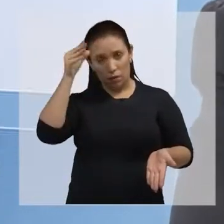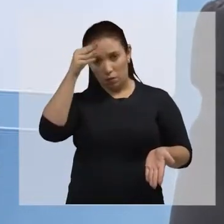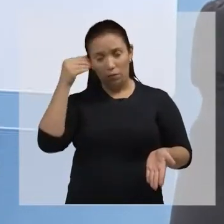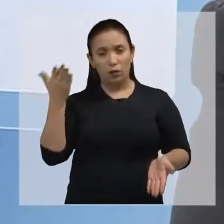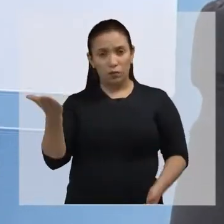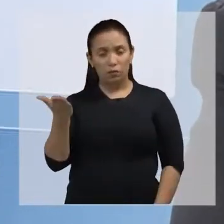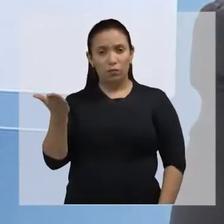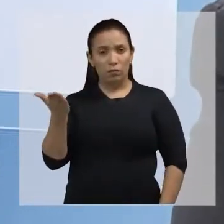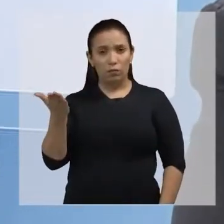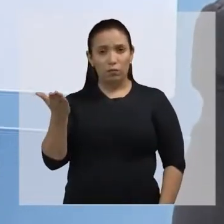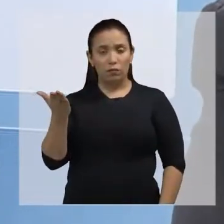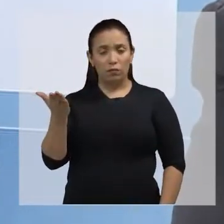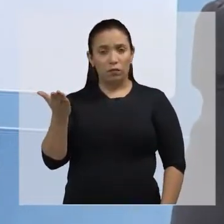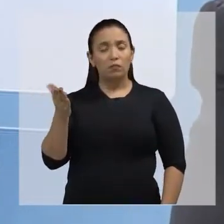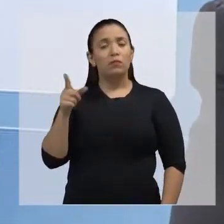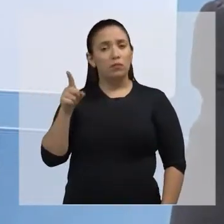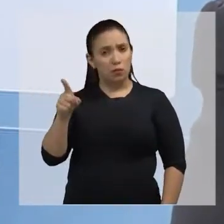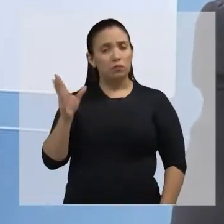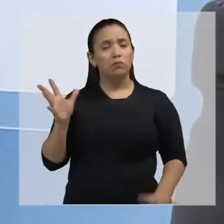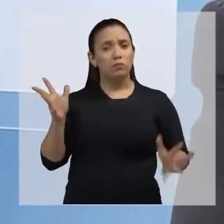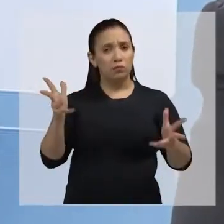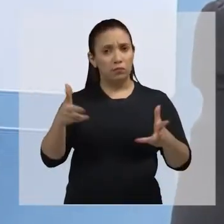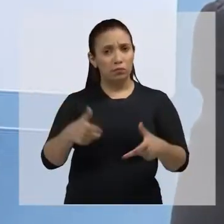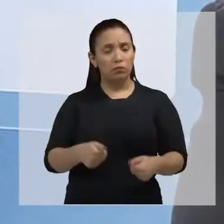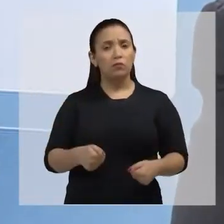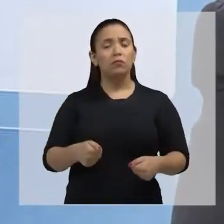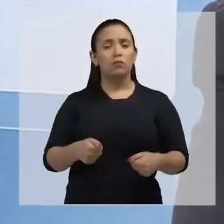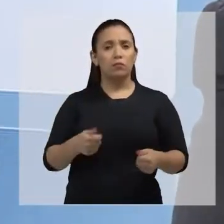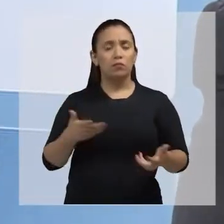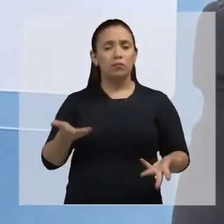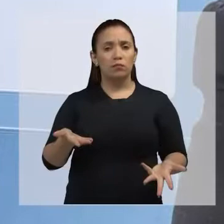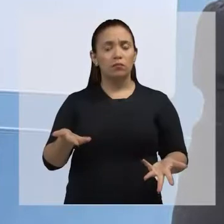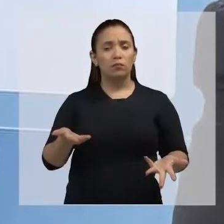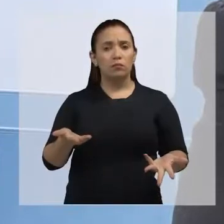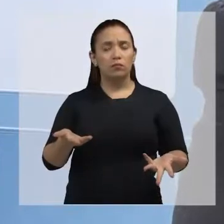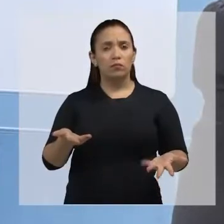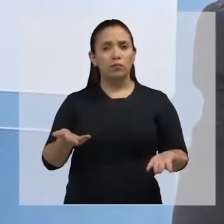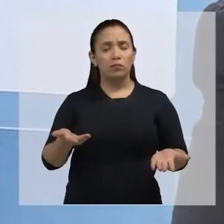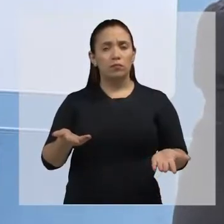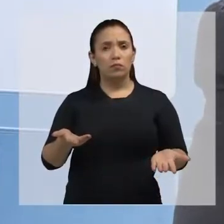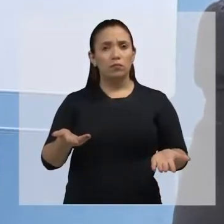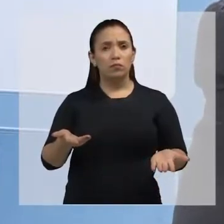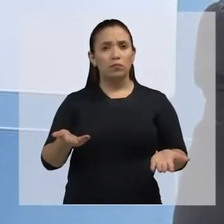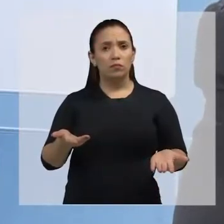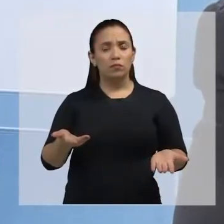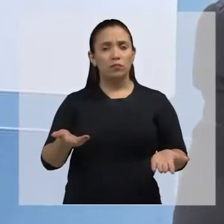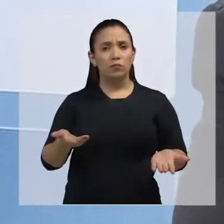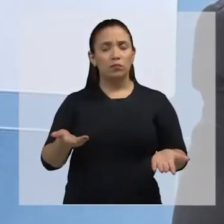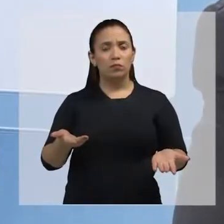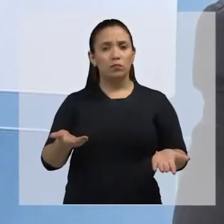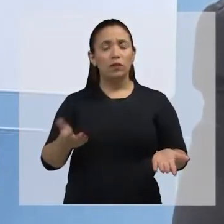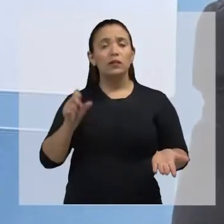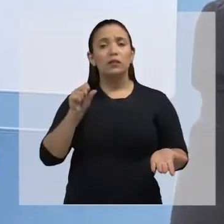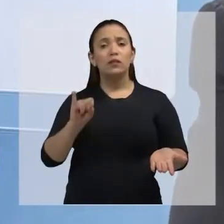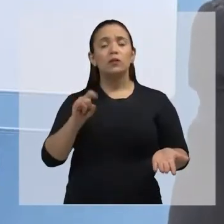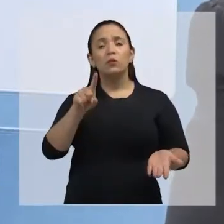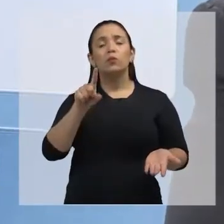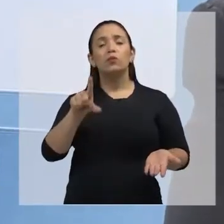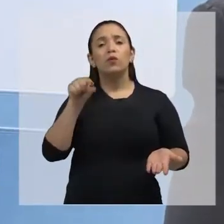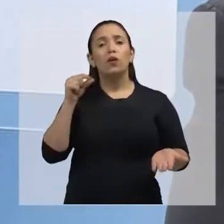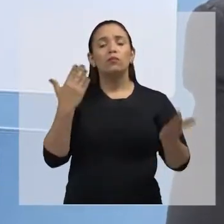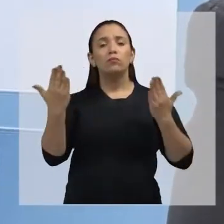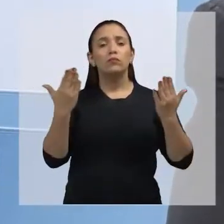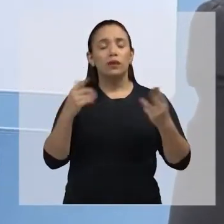Sem nenhuma sombra de dúvida. Sem nenhuma mácula. Sem nenhuma sombra de dúvida, o maior, se vocês for escolher